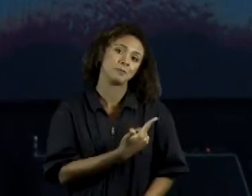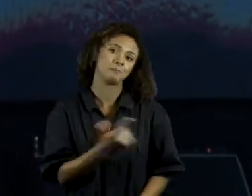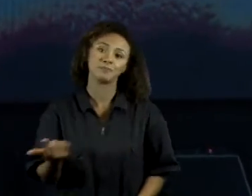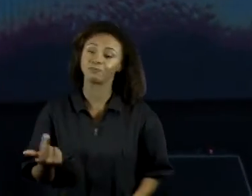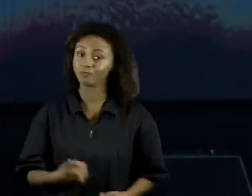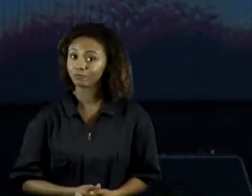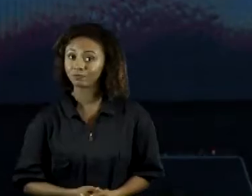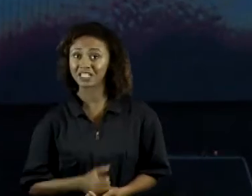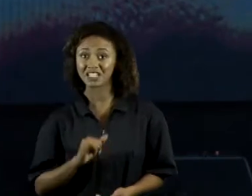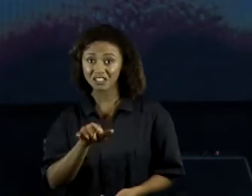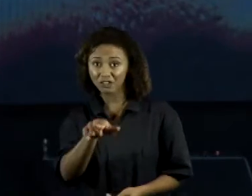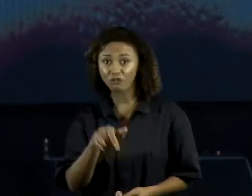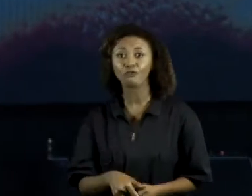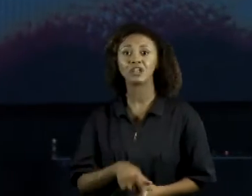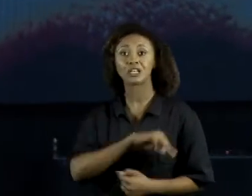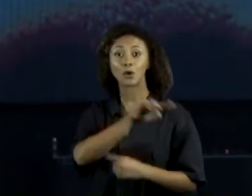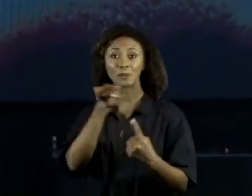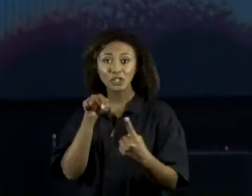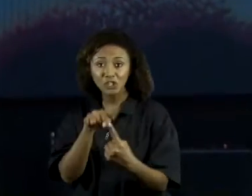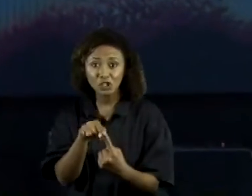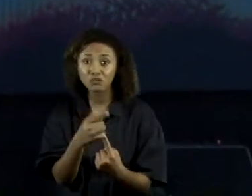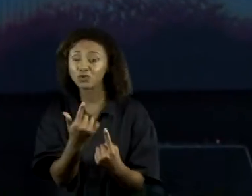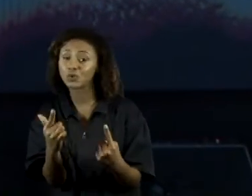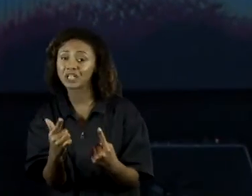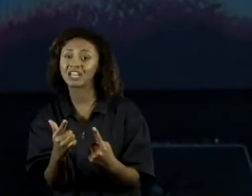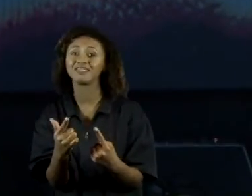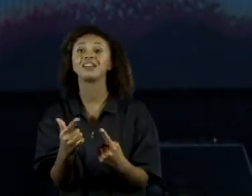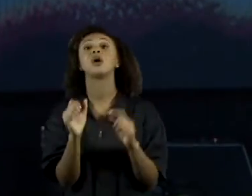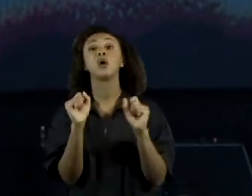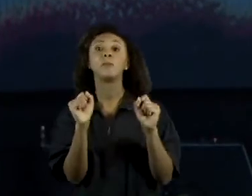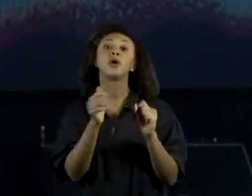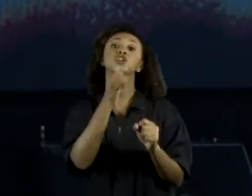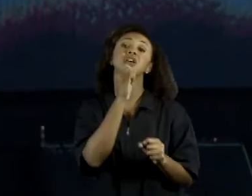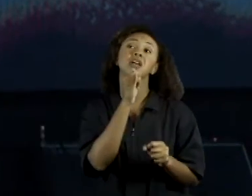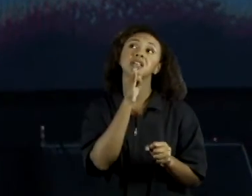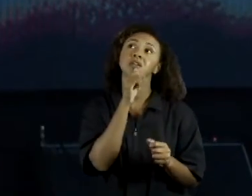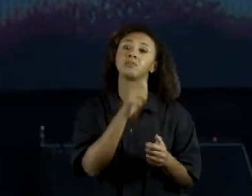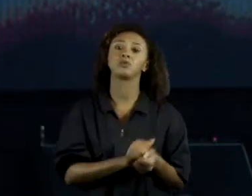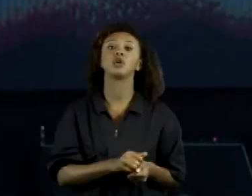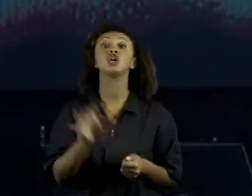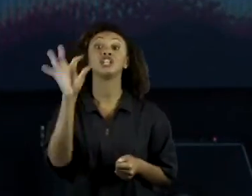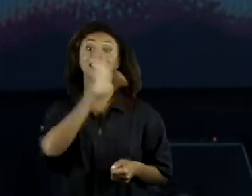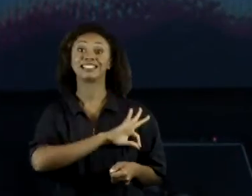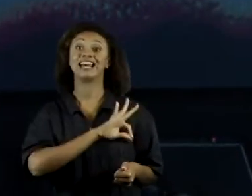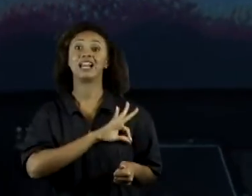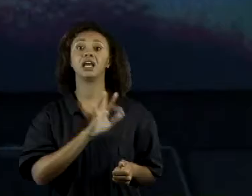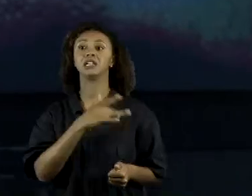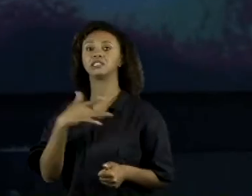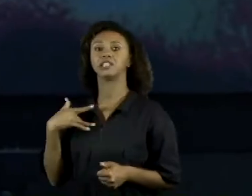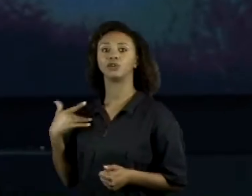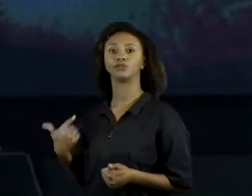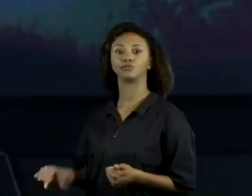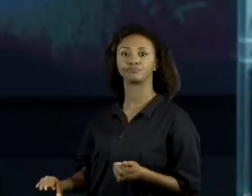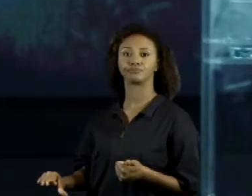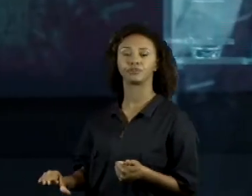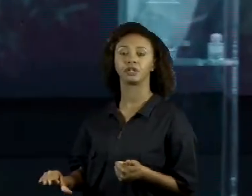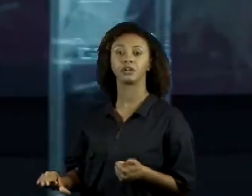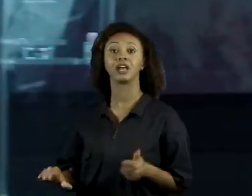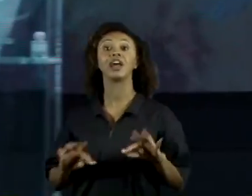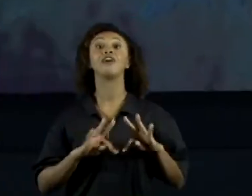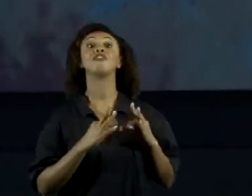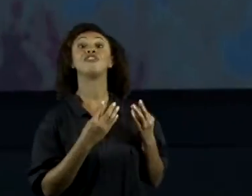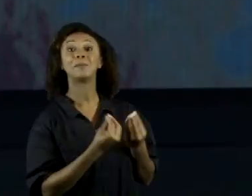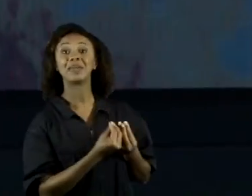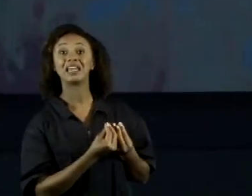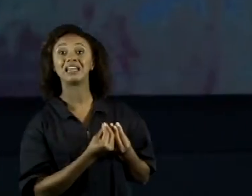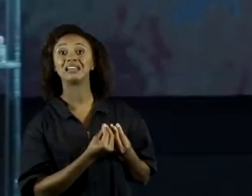mais perdas do que ganhos. Você pode ganhar dinheiro e perder saúde, ganhar dinheiro e perder a família. Você pode ganhar o mundo inteiro e perder